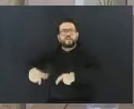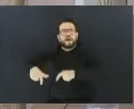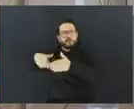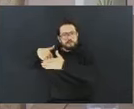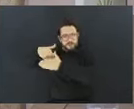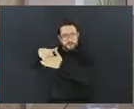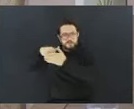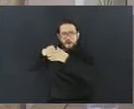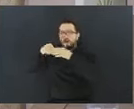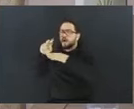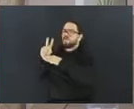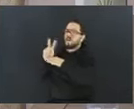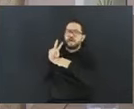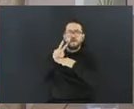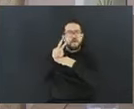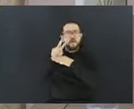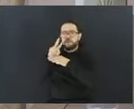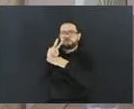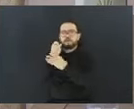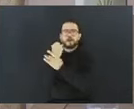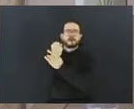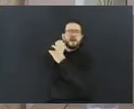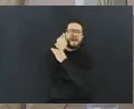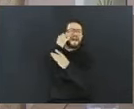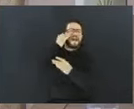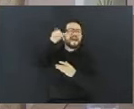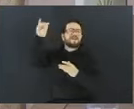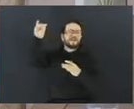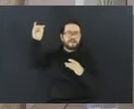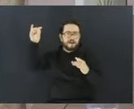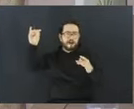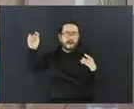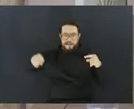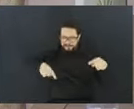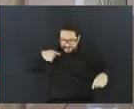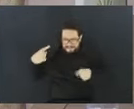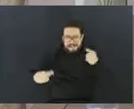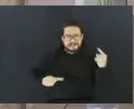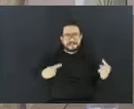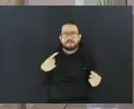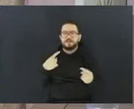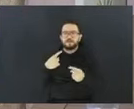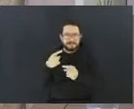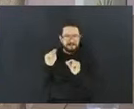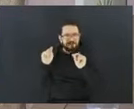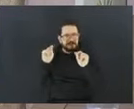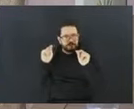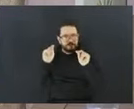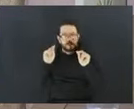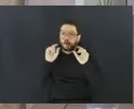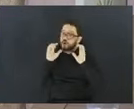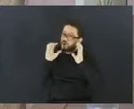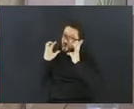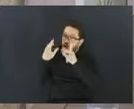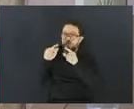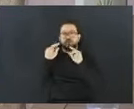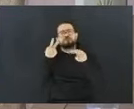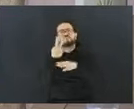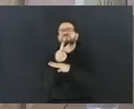garantir que não existam feridos e que todos possam assistir esses eventos de uma maneira mais